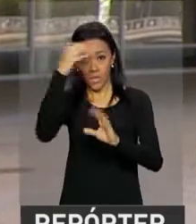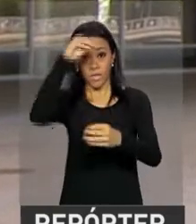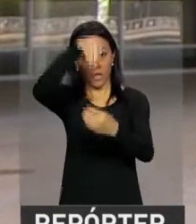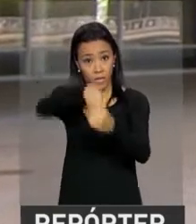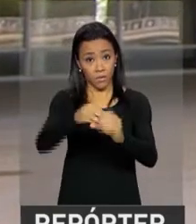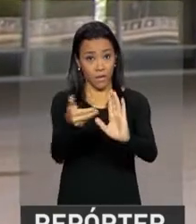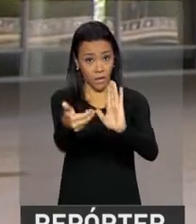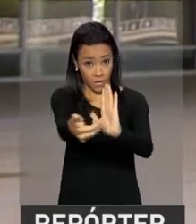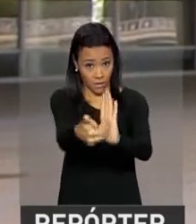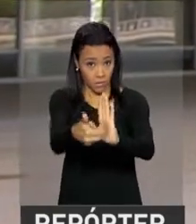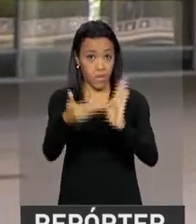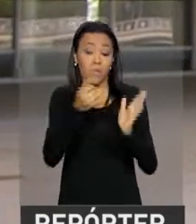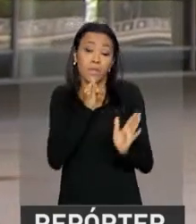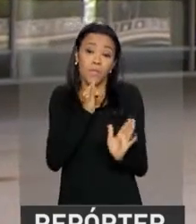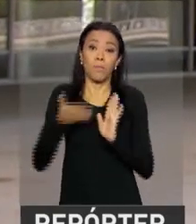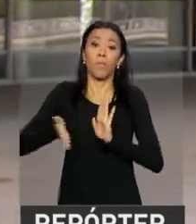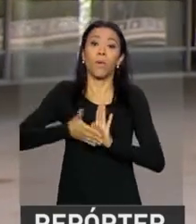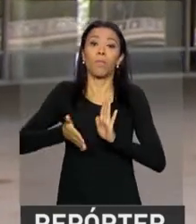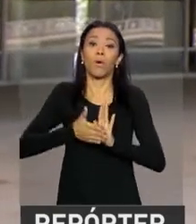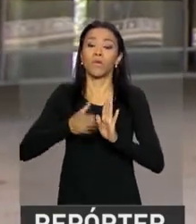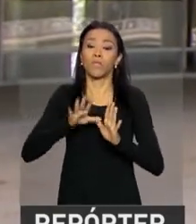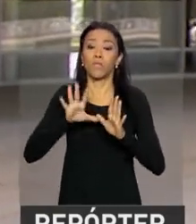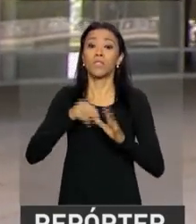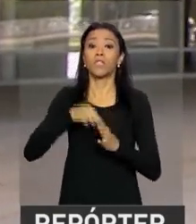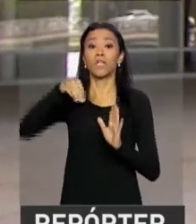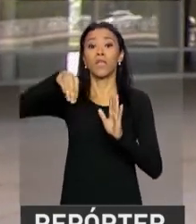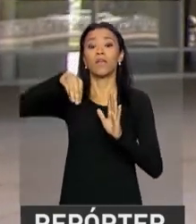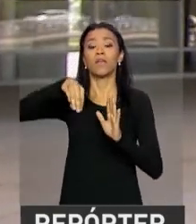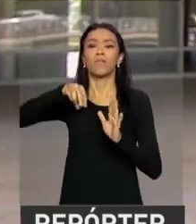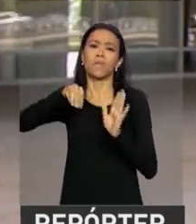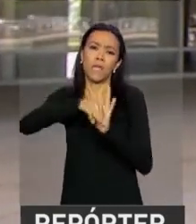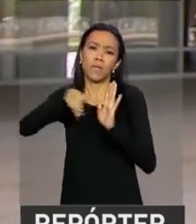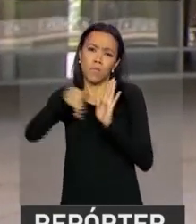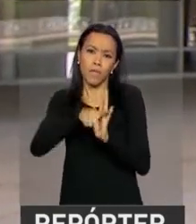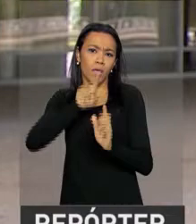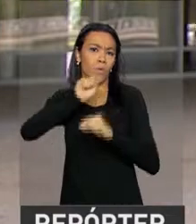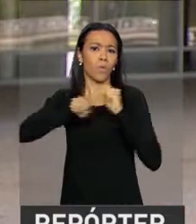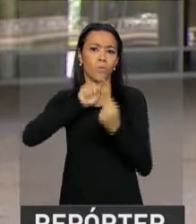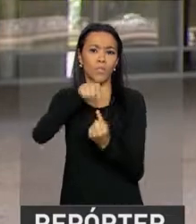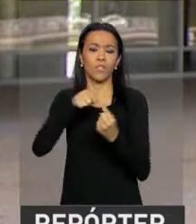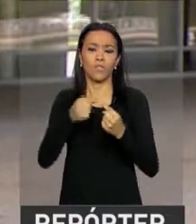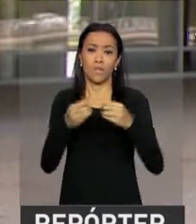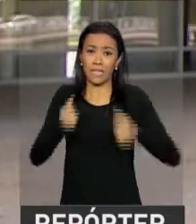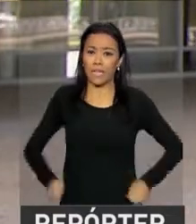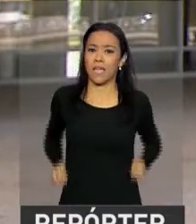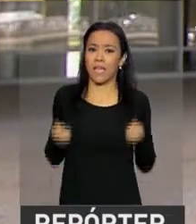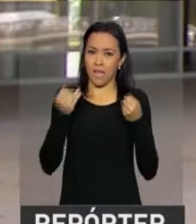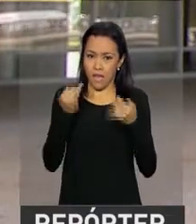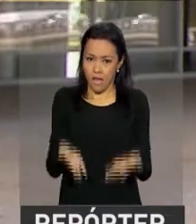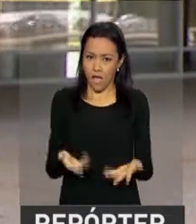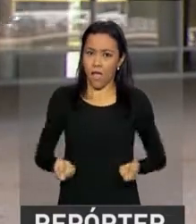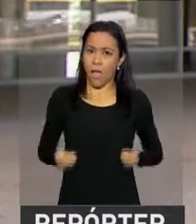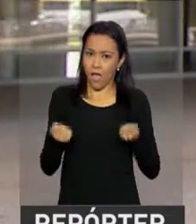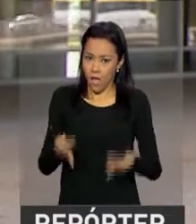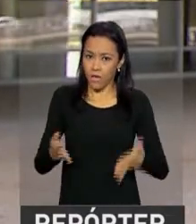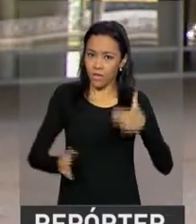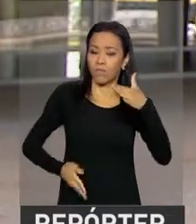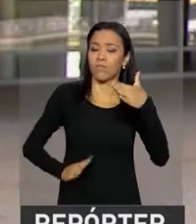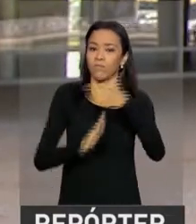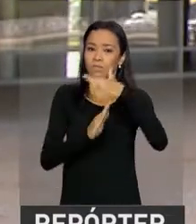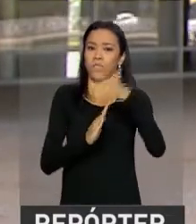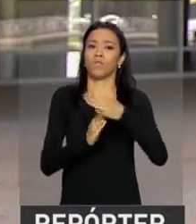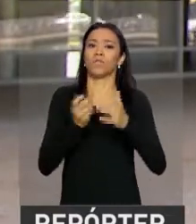como por exemplo a proposta de emenda à constituição do teto dos gastos públicos a pec está em tramitação em uma comissão especial